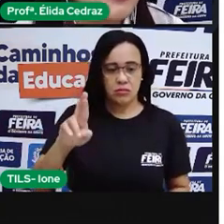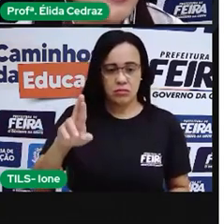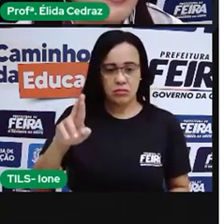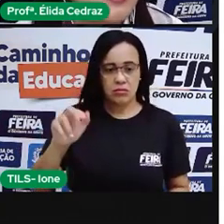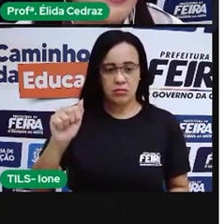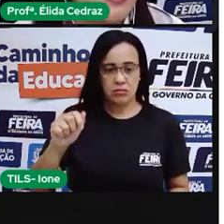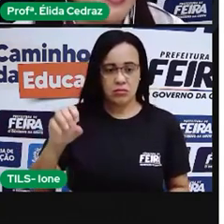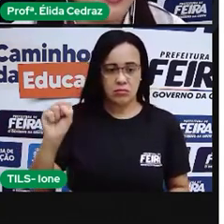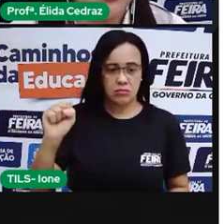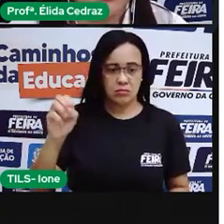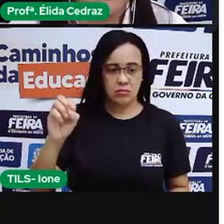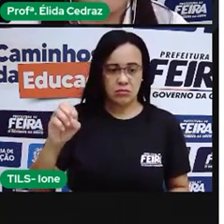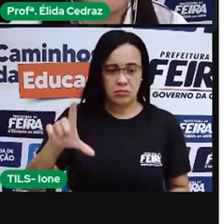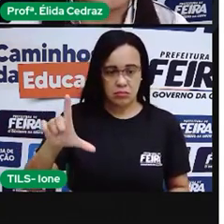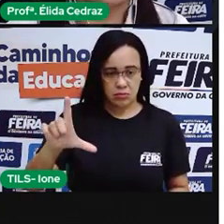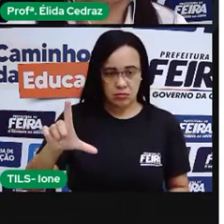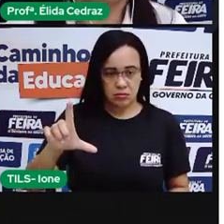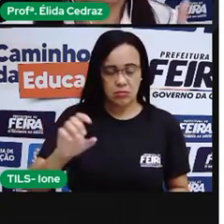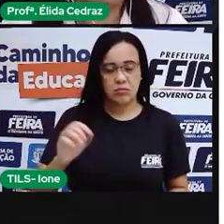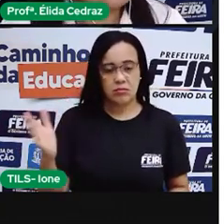travesseiro.